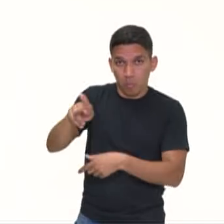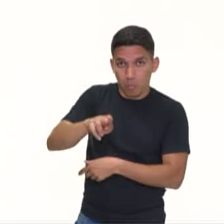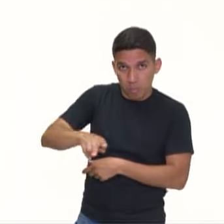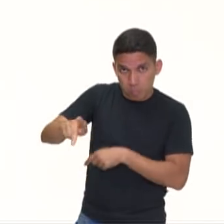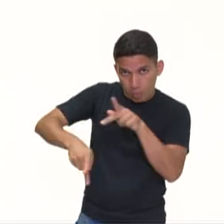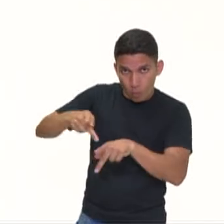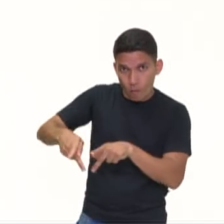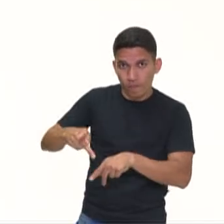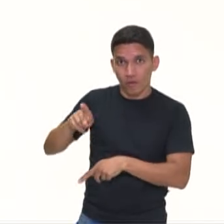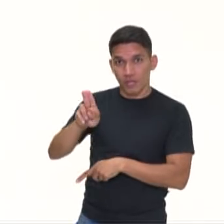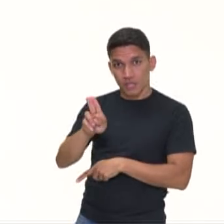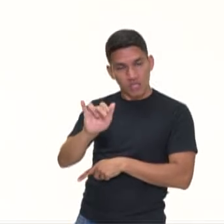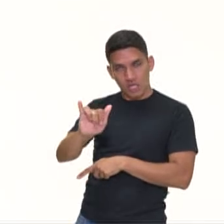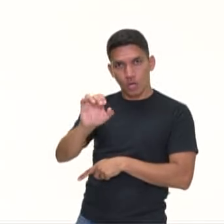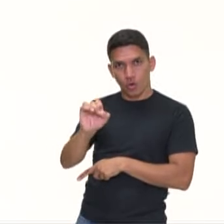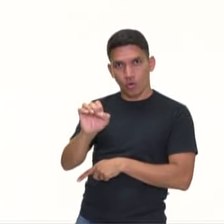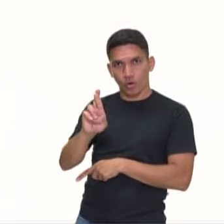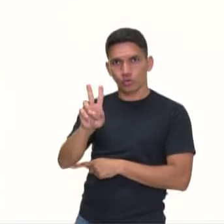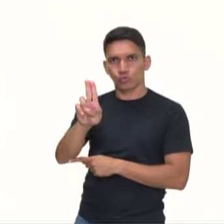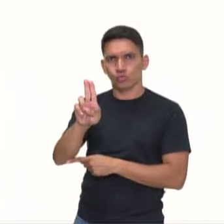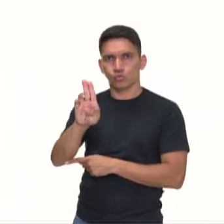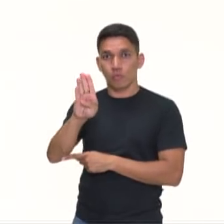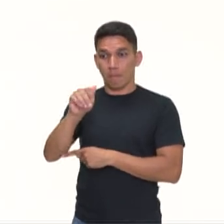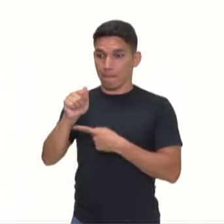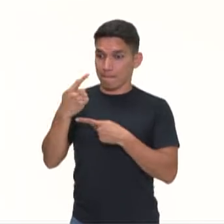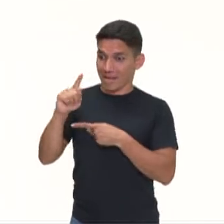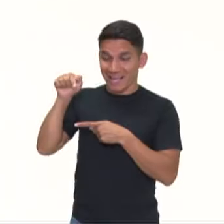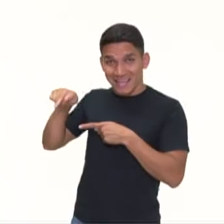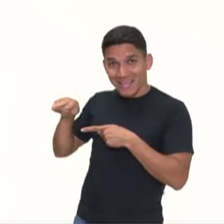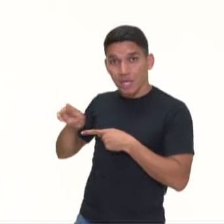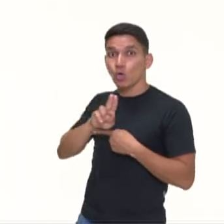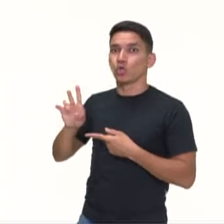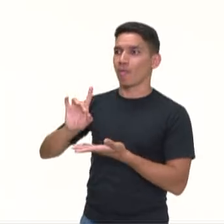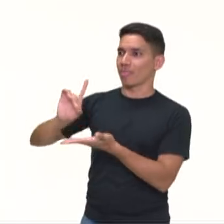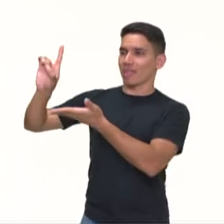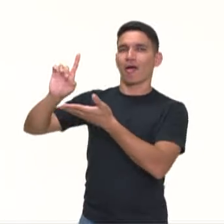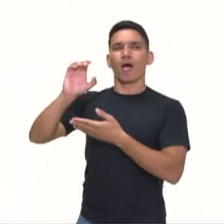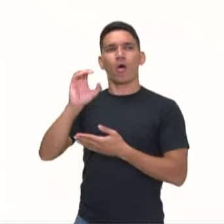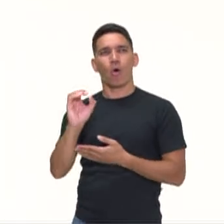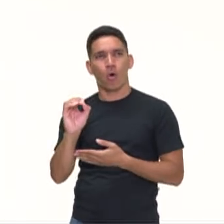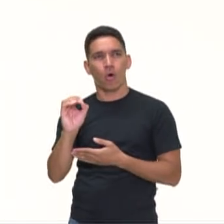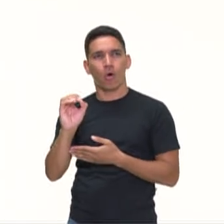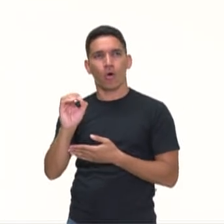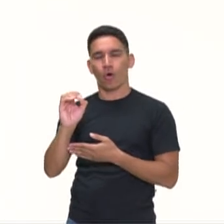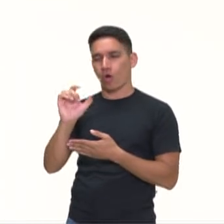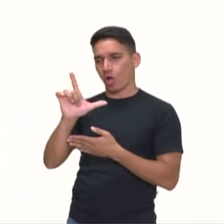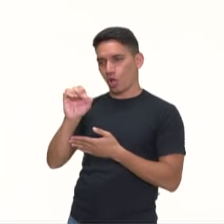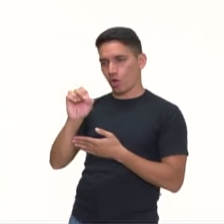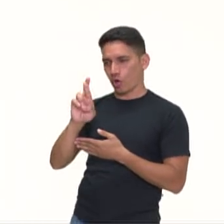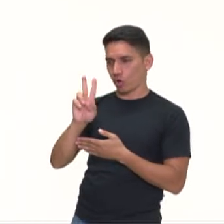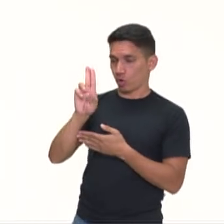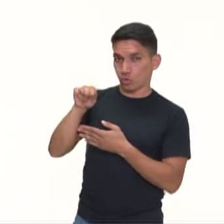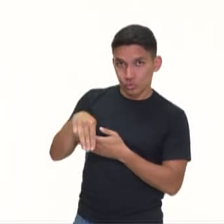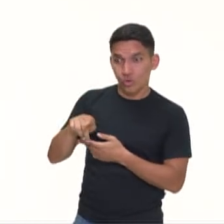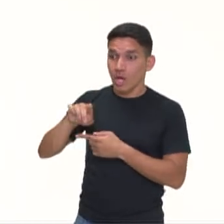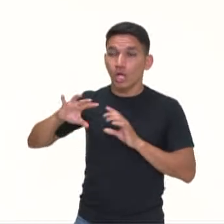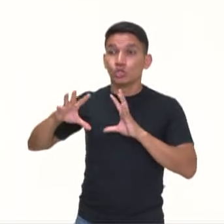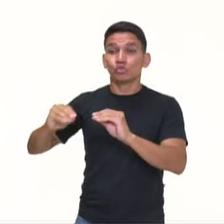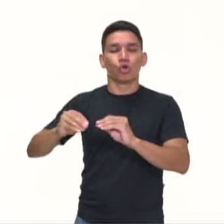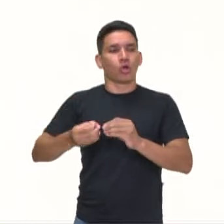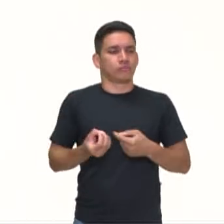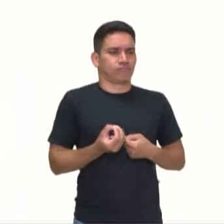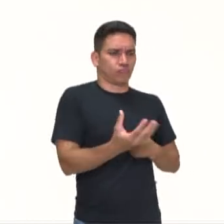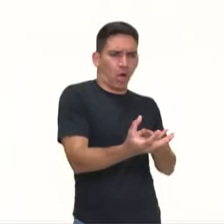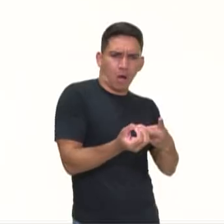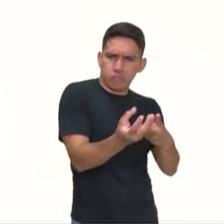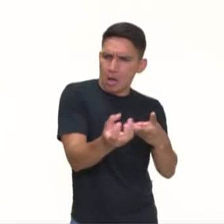criador se chama Olorum. Olorum criou o mundo da terra, da água, do ar e todos os filhos da água e da terra, que